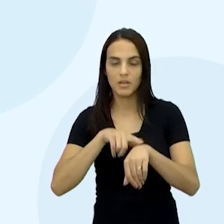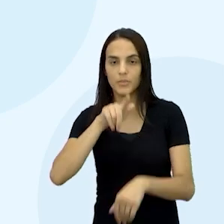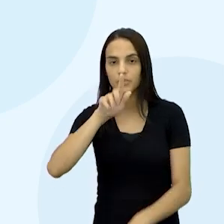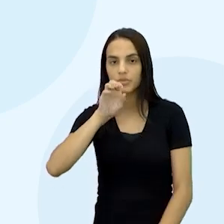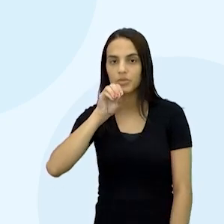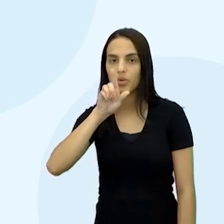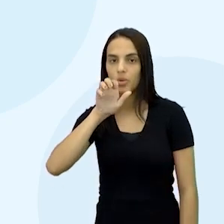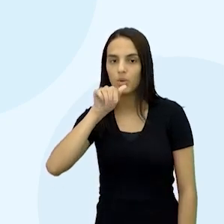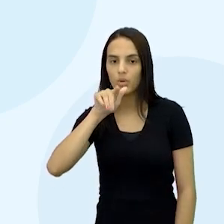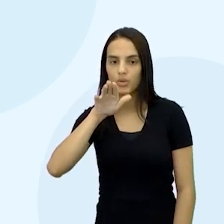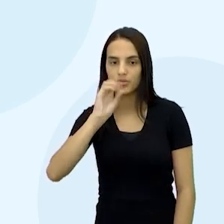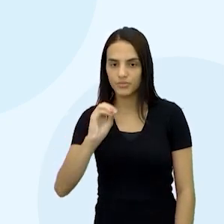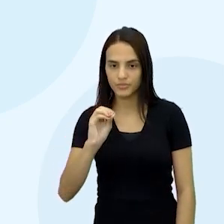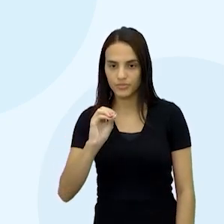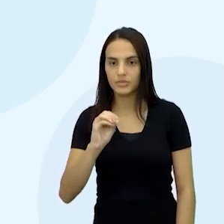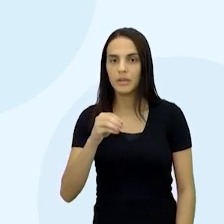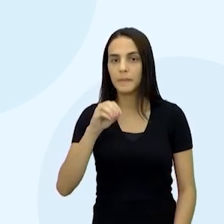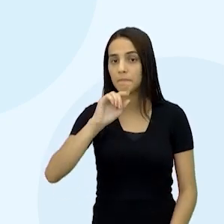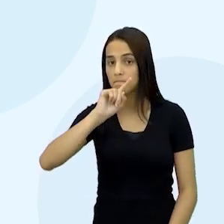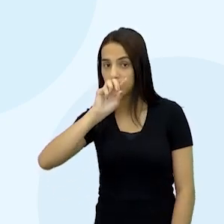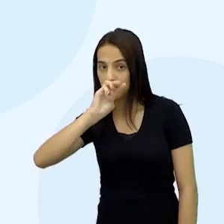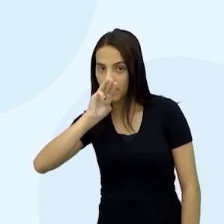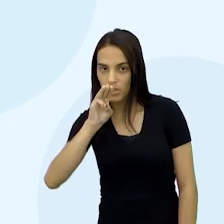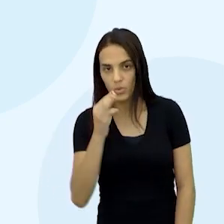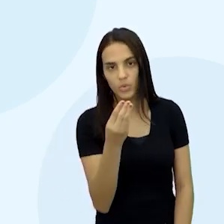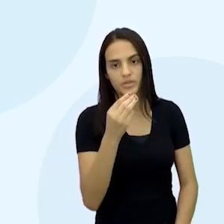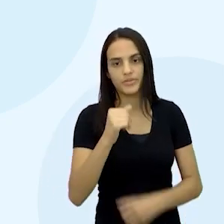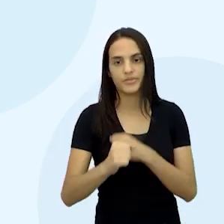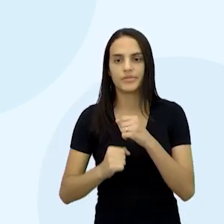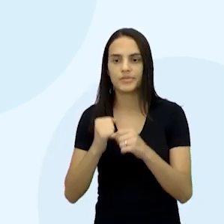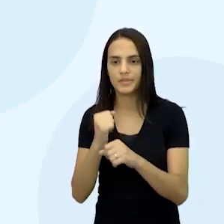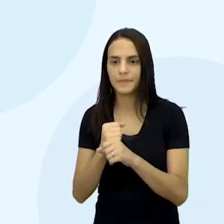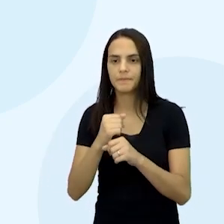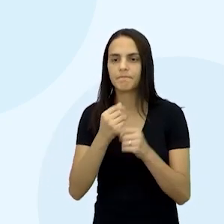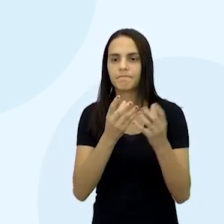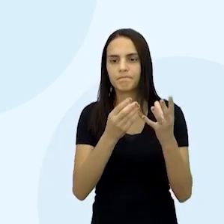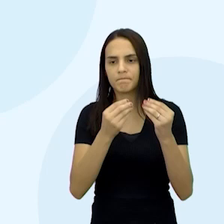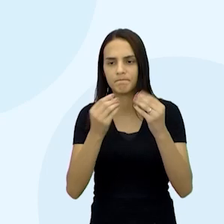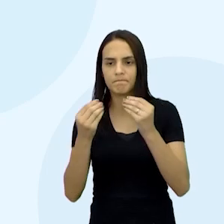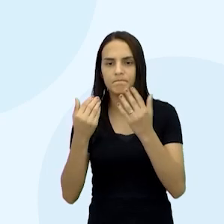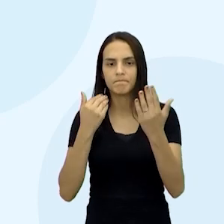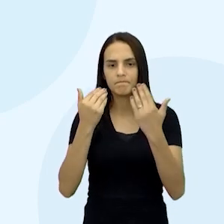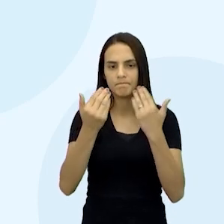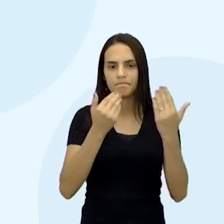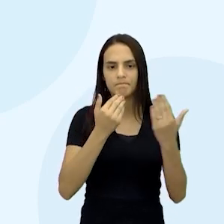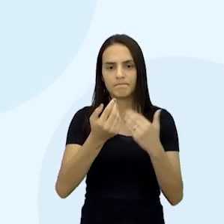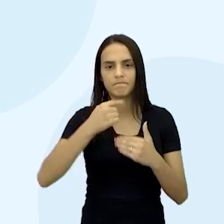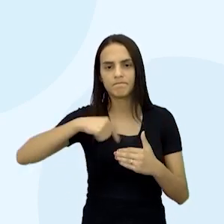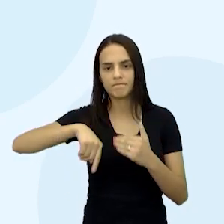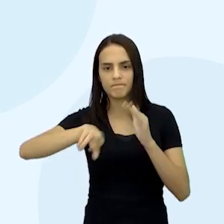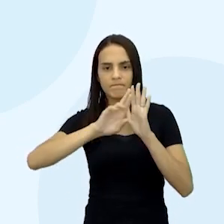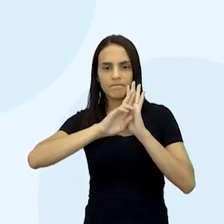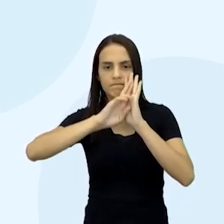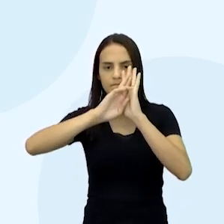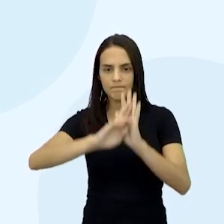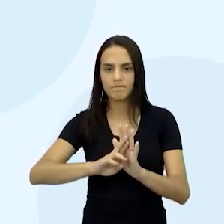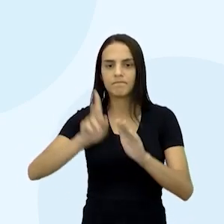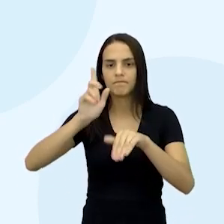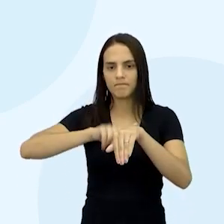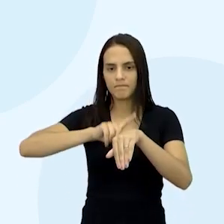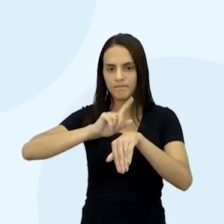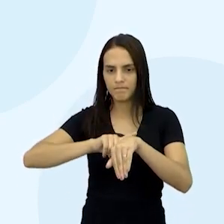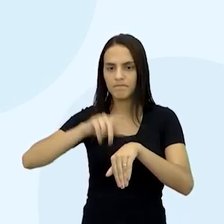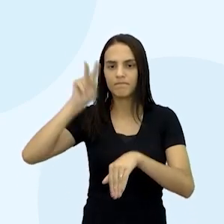geológico é medido em bilhões de anos, sendo muito abstrato comparado aí com a nossa referência de